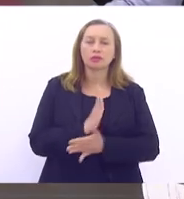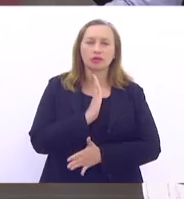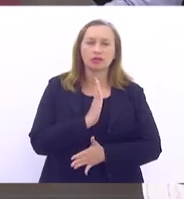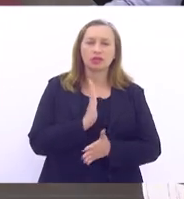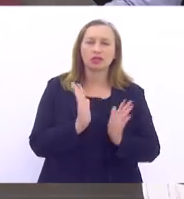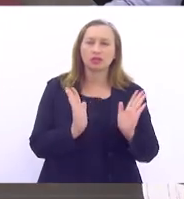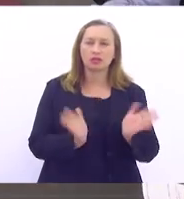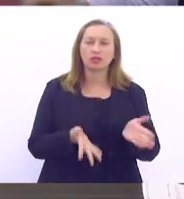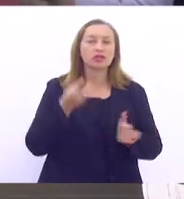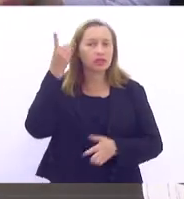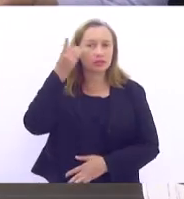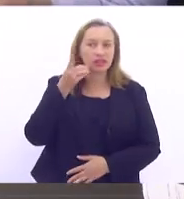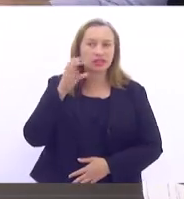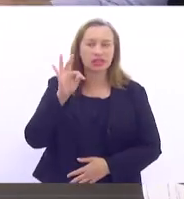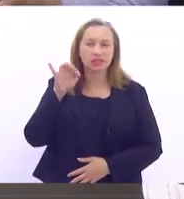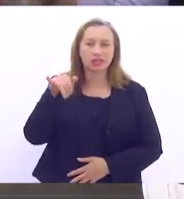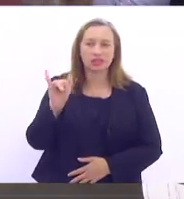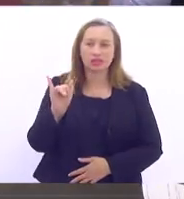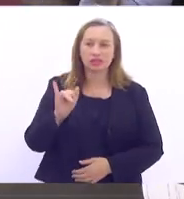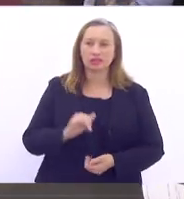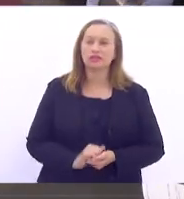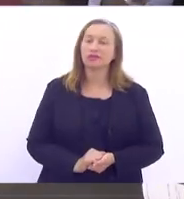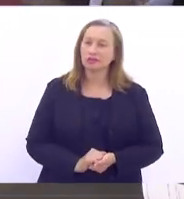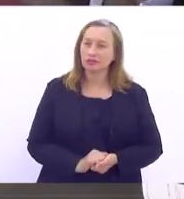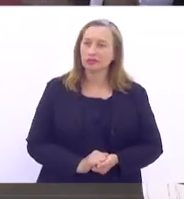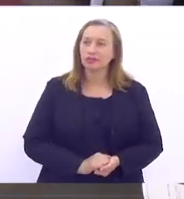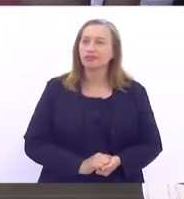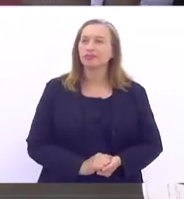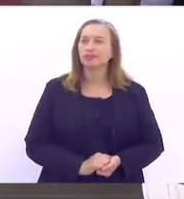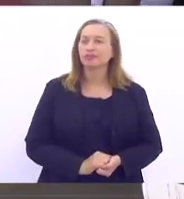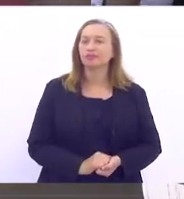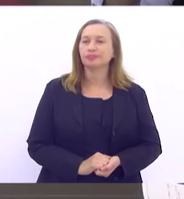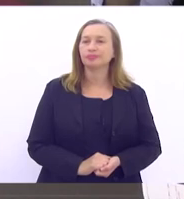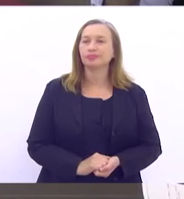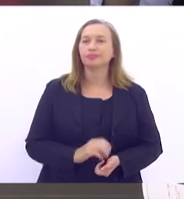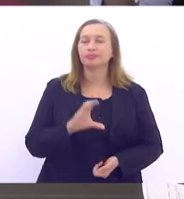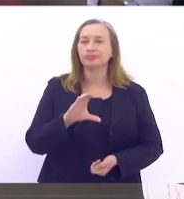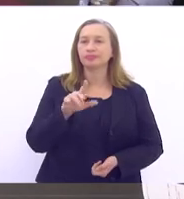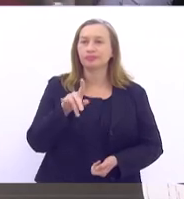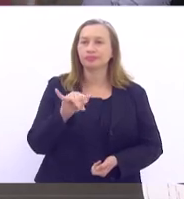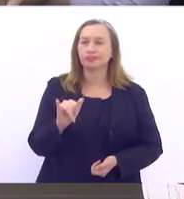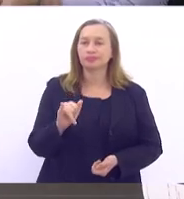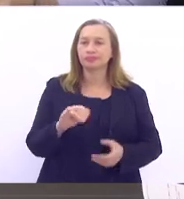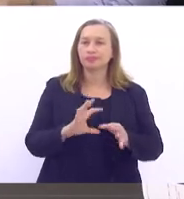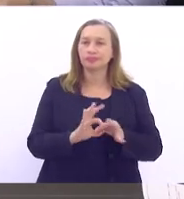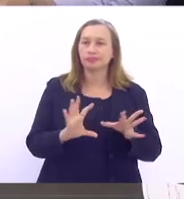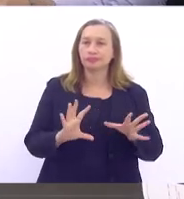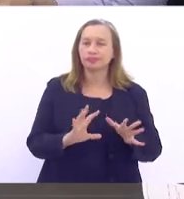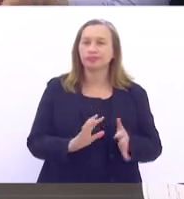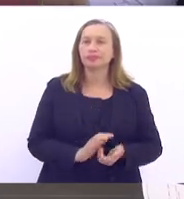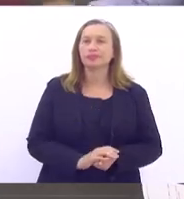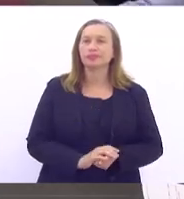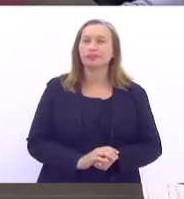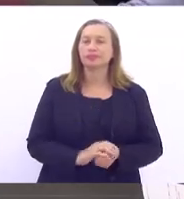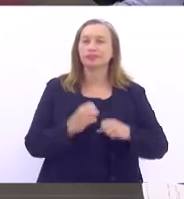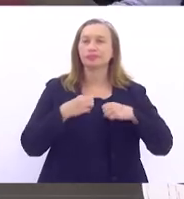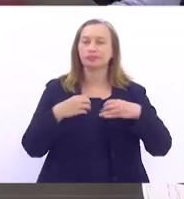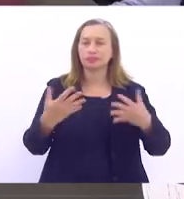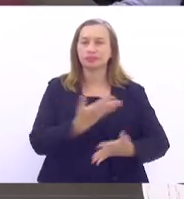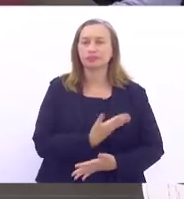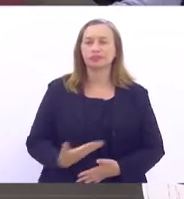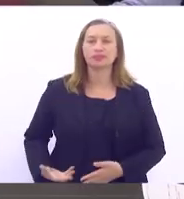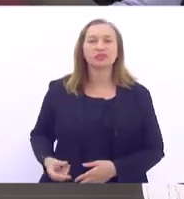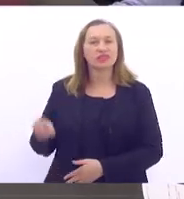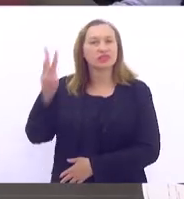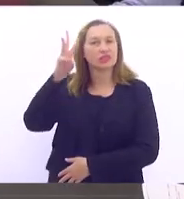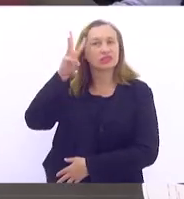Aprovada agora, deputado Tandy. Aprovado agora na CPI, a deliberação para a realização da audiência na próxima terça-feira,